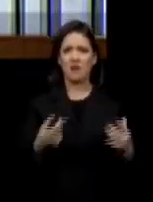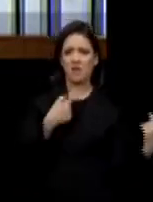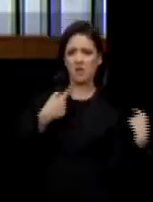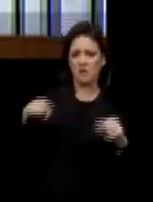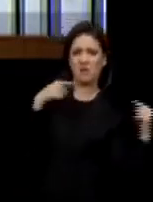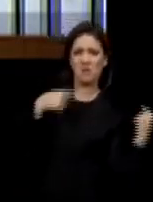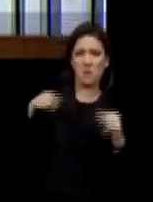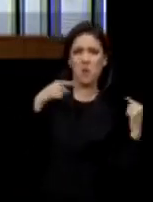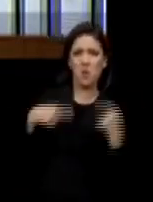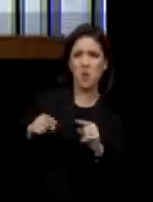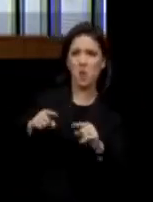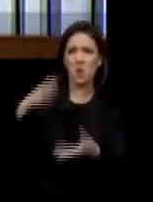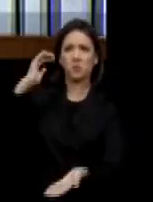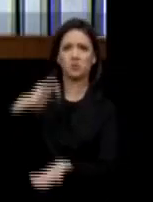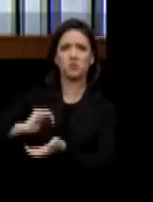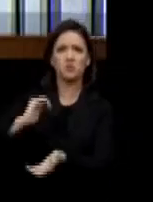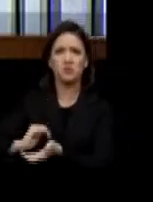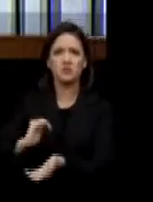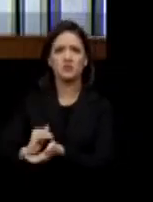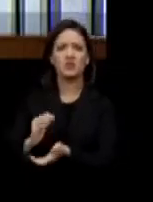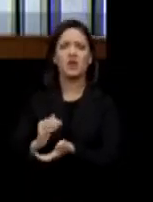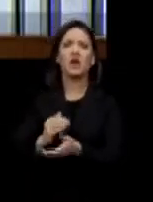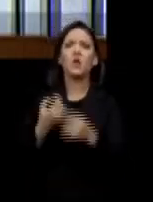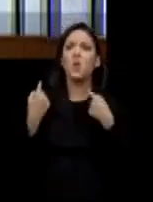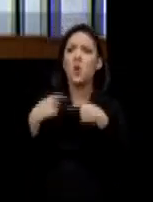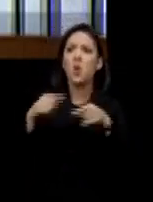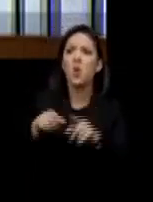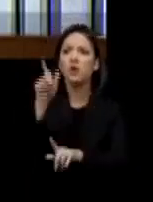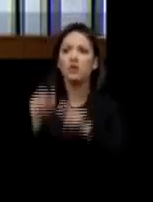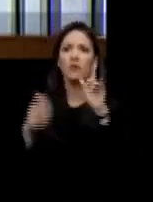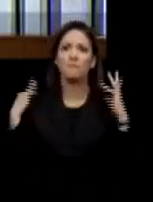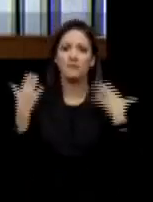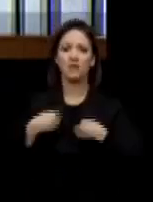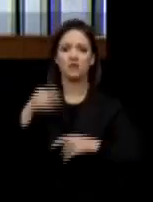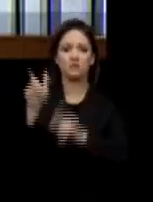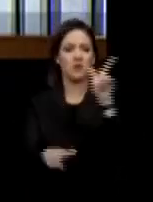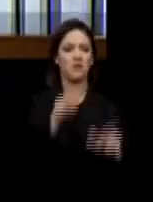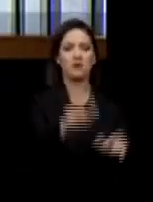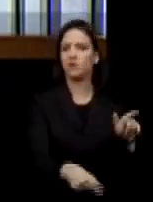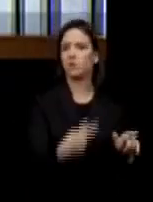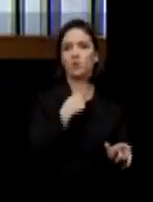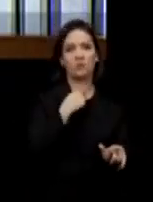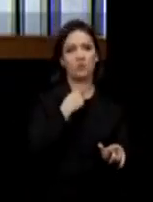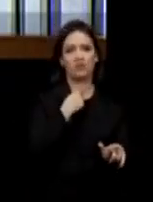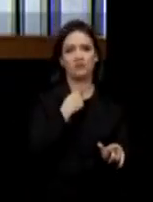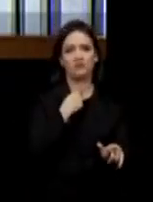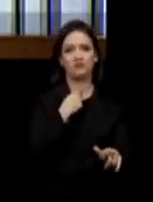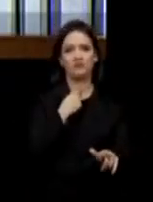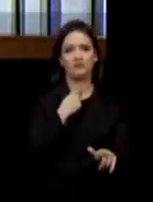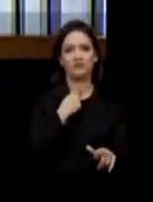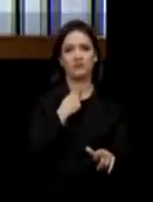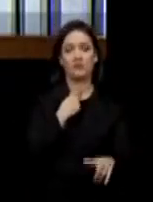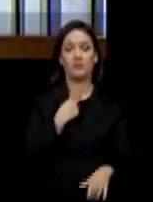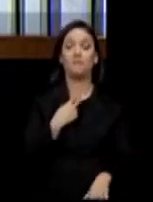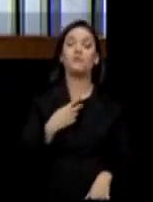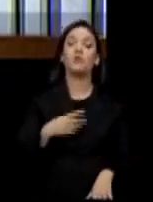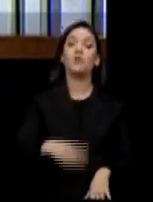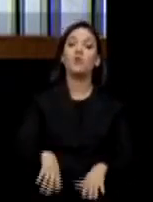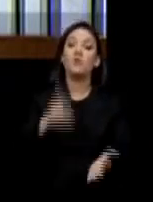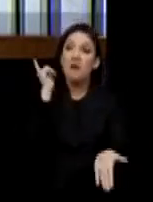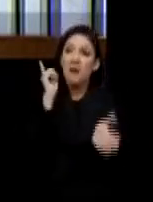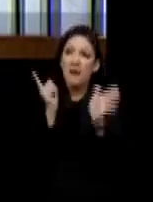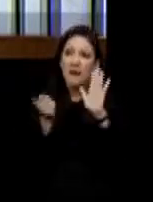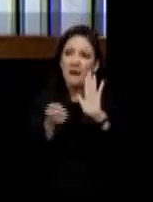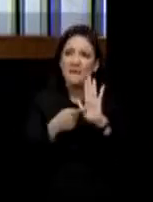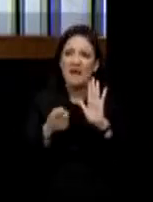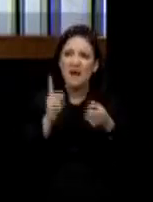centenária ou a qualquer um dos seus ministros individualmente. O Supremo Tribunal Federal é o guardião